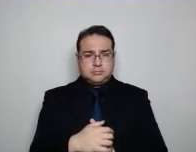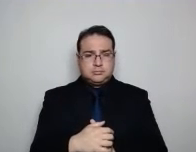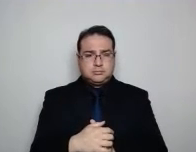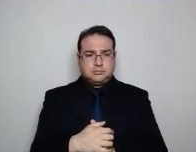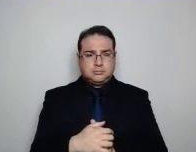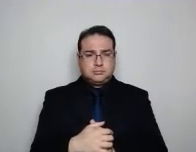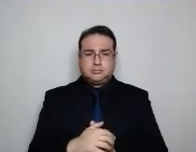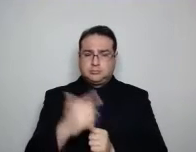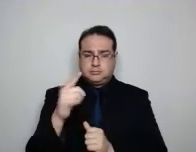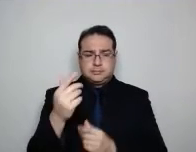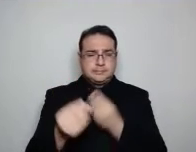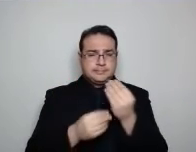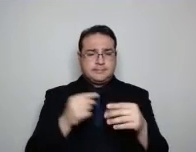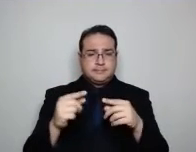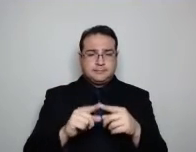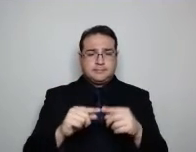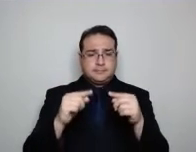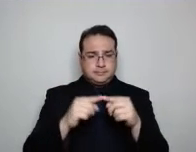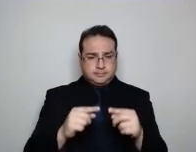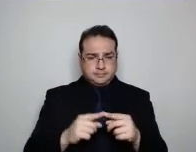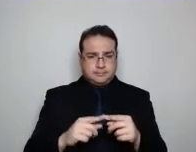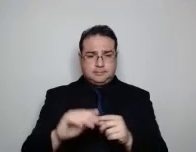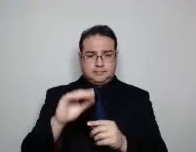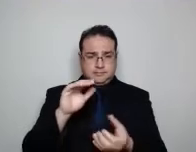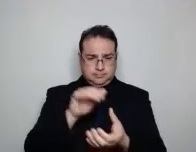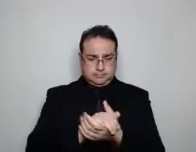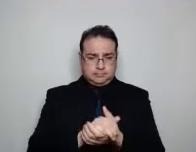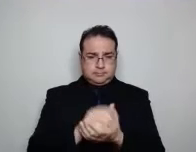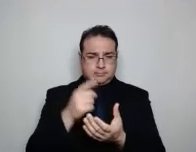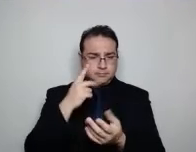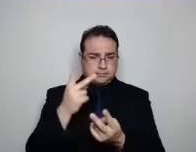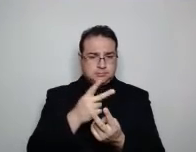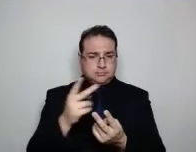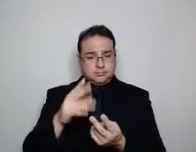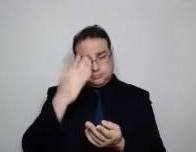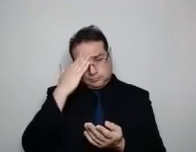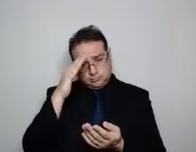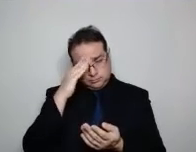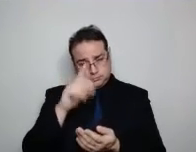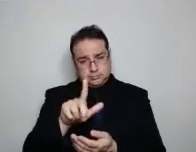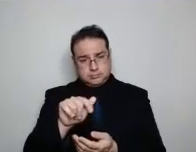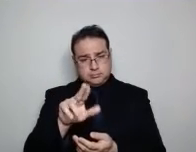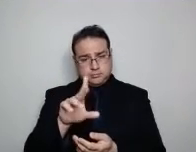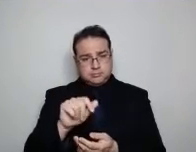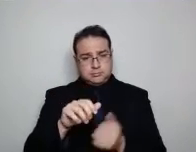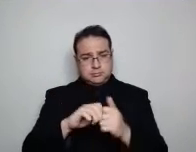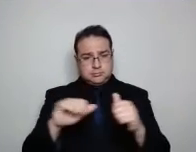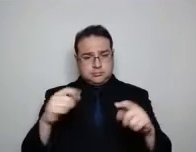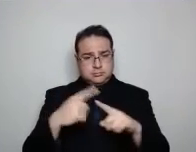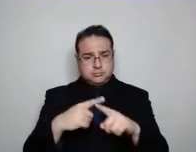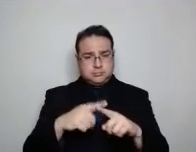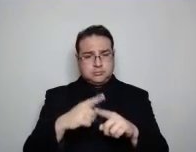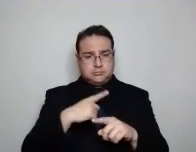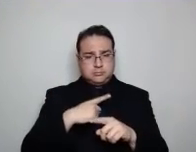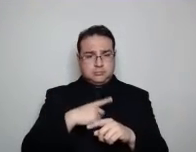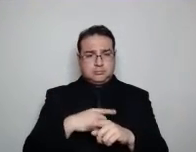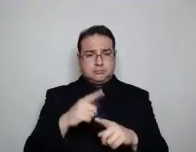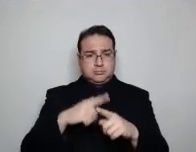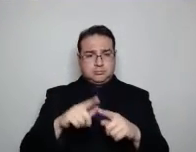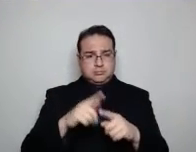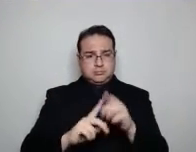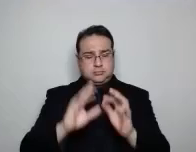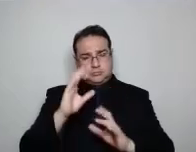cabe nem mesmo ao casal nesse momento fixar um aguardo compartilhado enquanto há esse conflito de